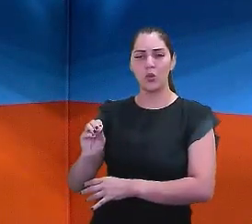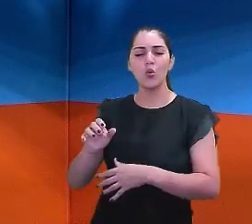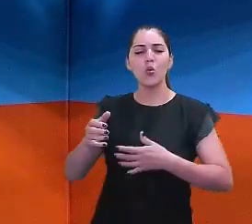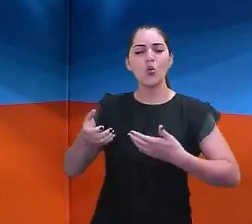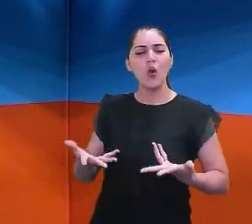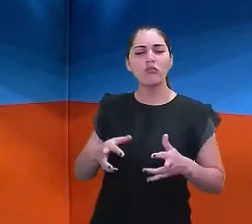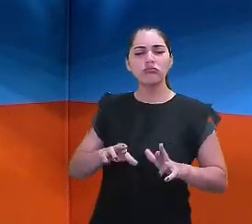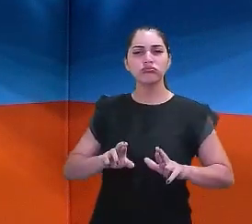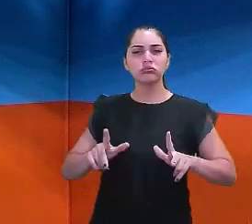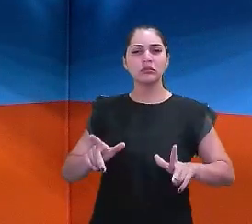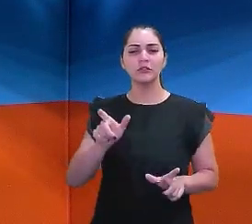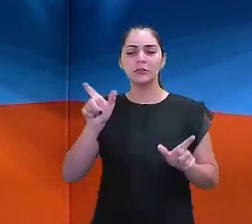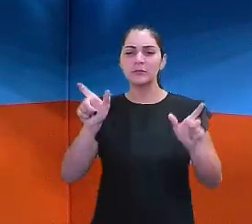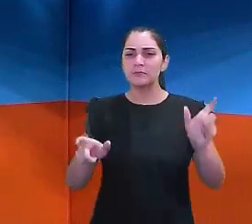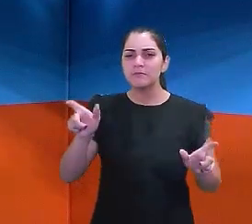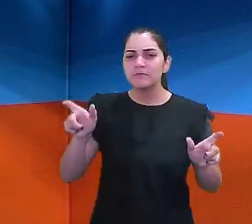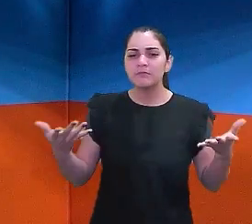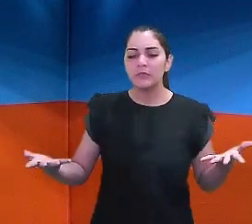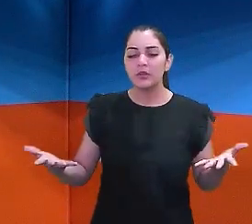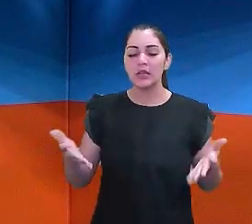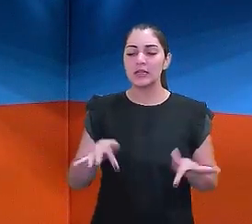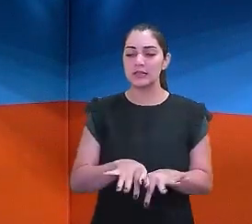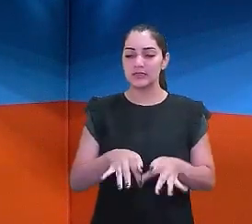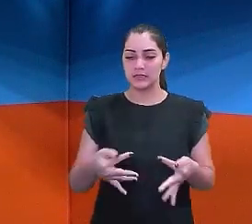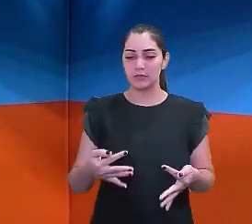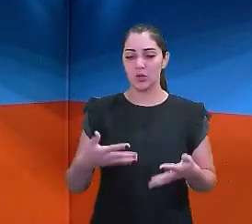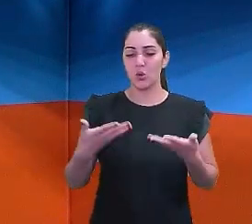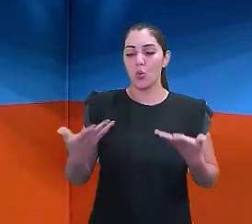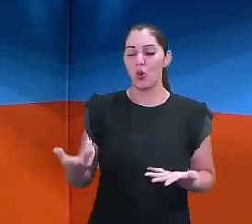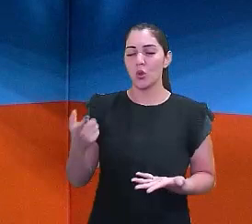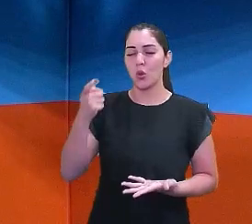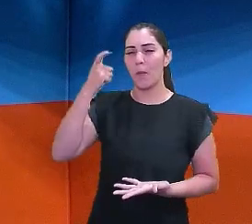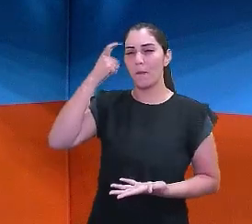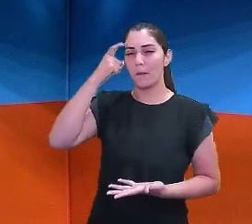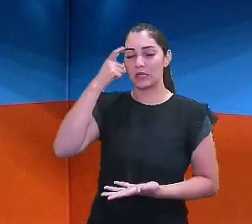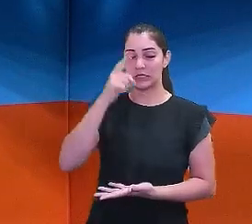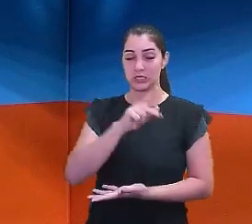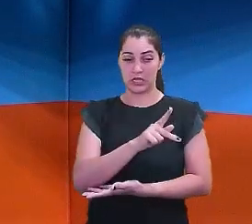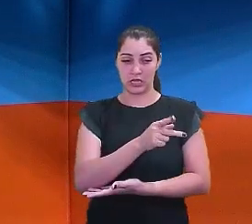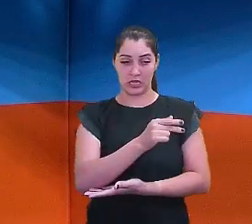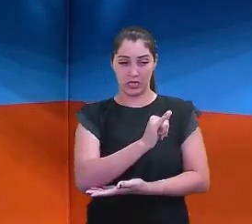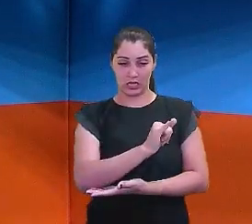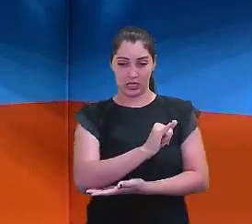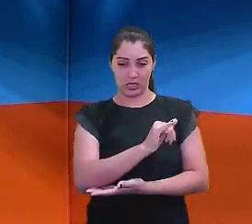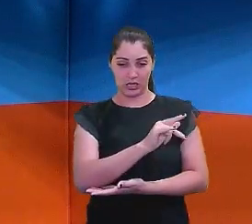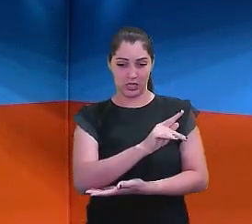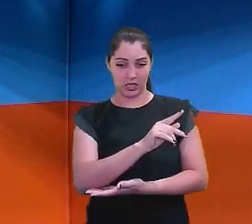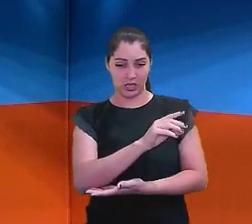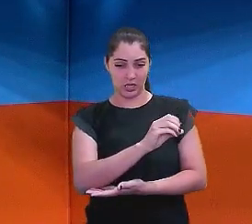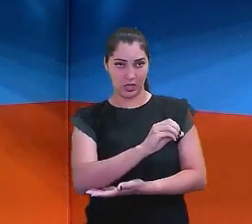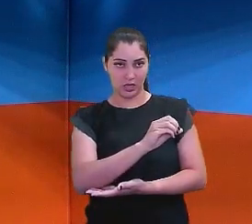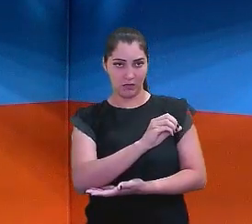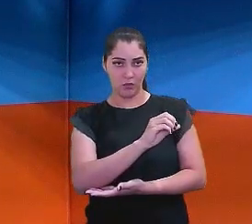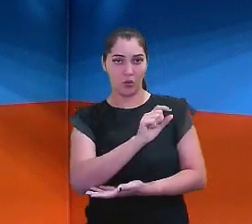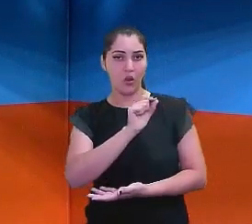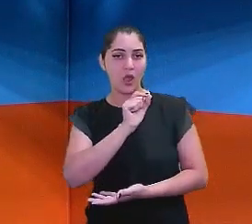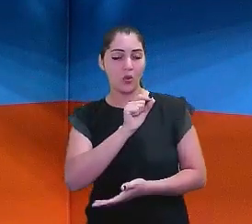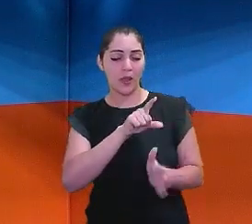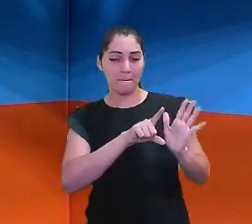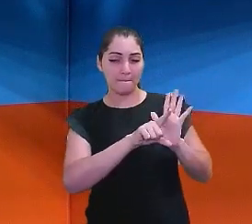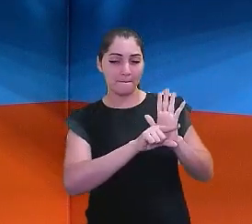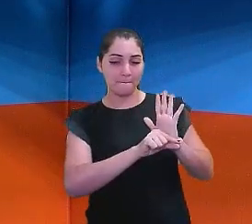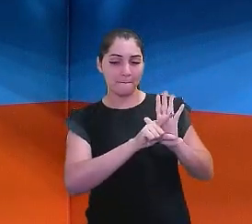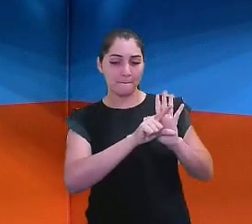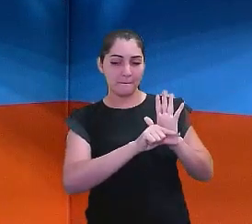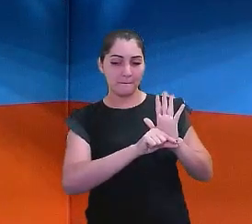diferença de uma para outra. É bem simples. Quando você pensa na palavra, o termo hipo, esse prefixo, quer dizer que é baixa,